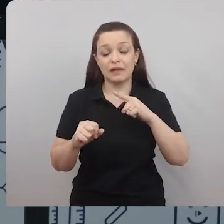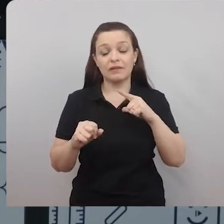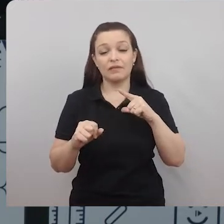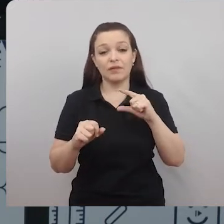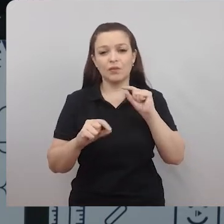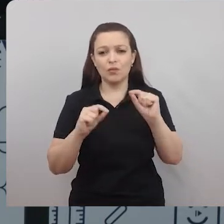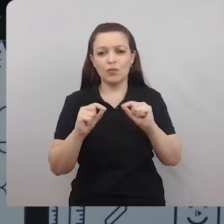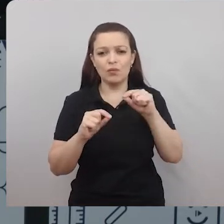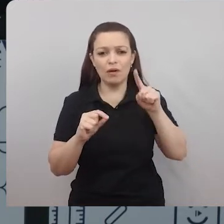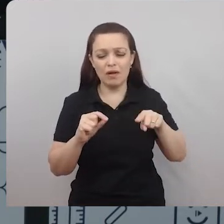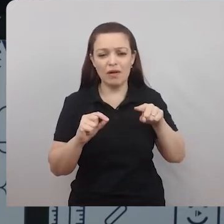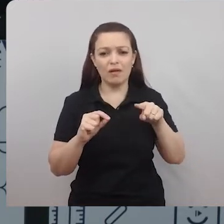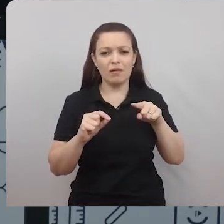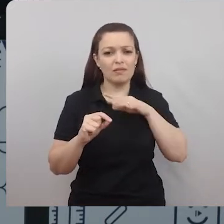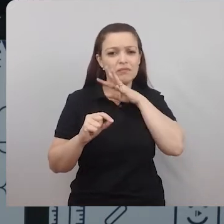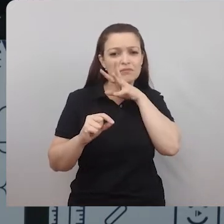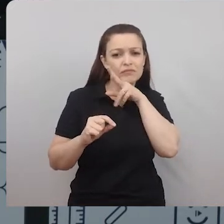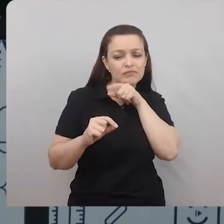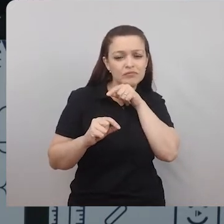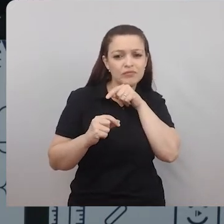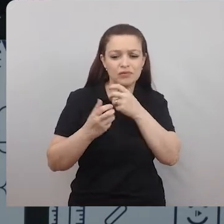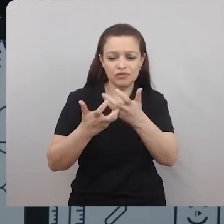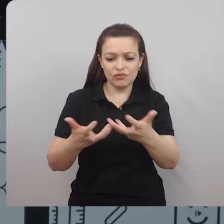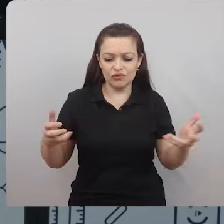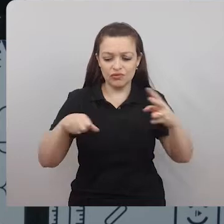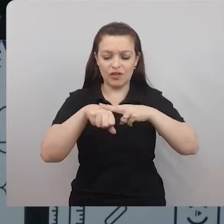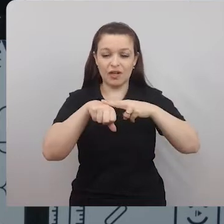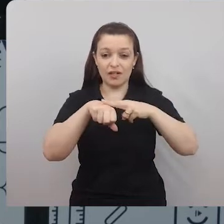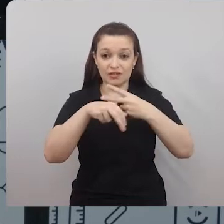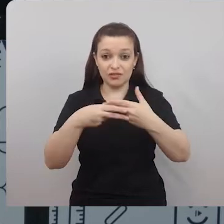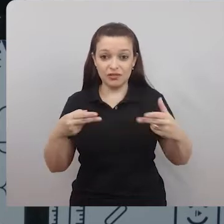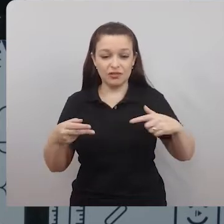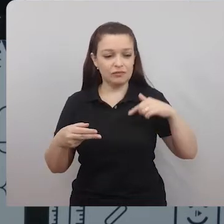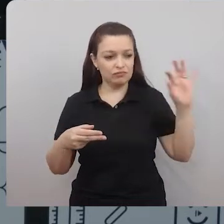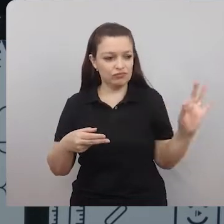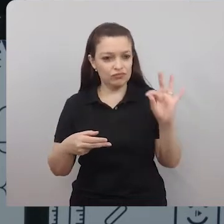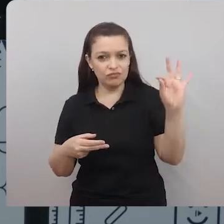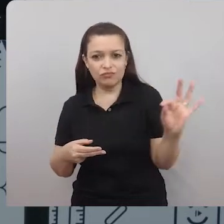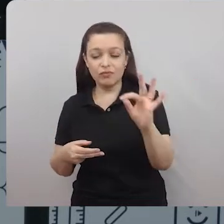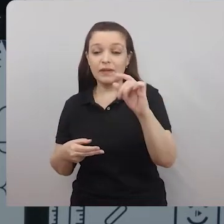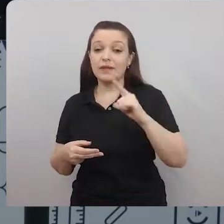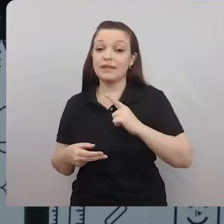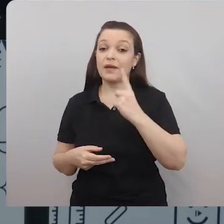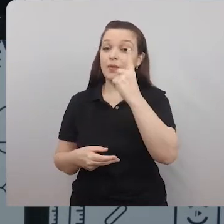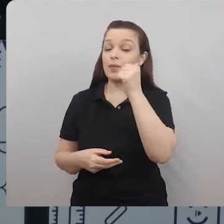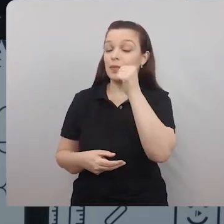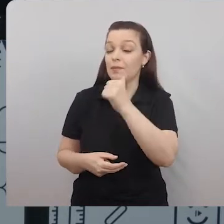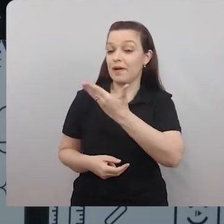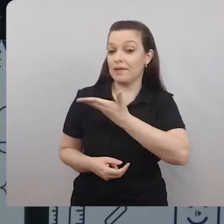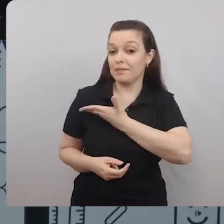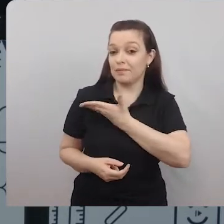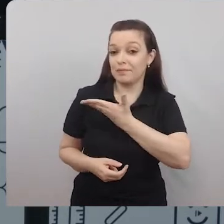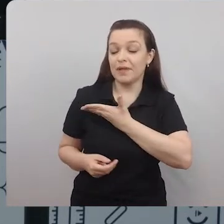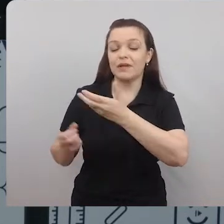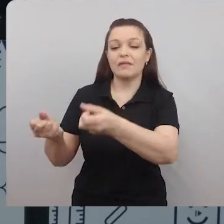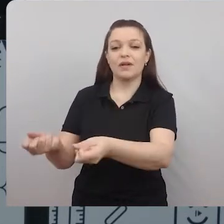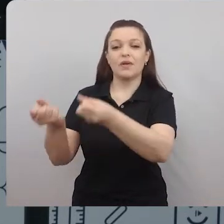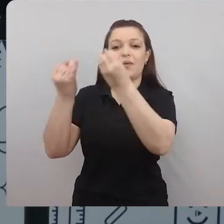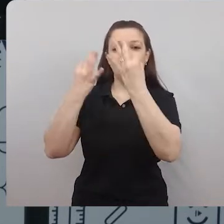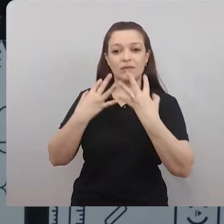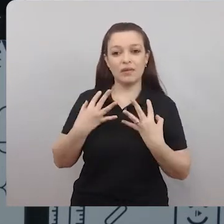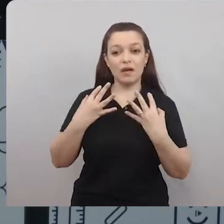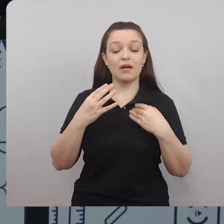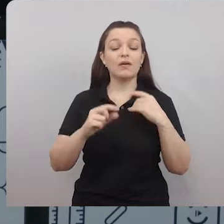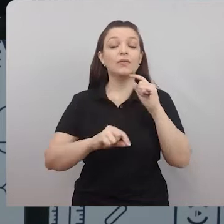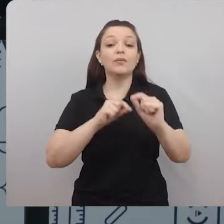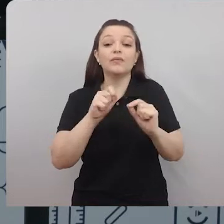de jardim? Será que era isso? Eu tenho aqui uma amiga que vai nos contar o que nós